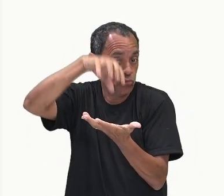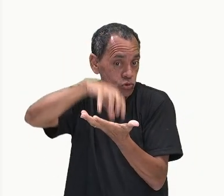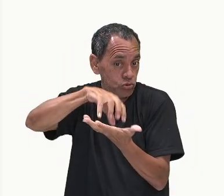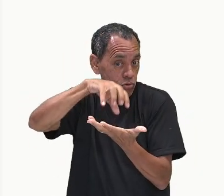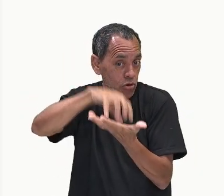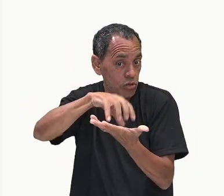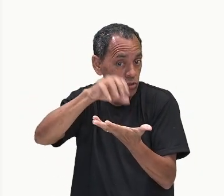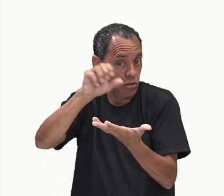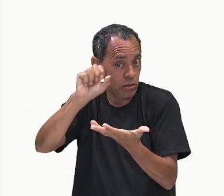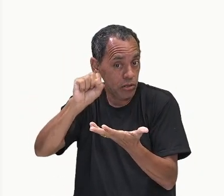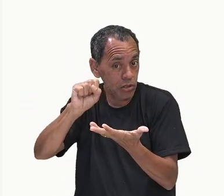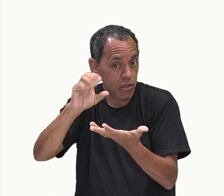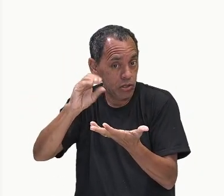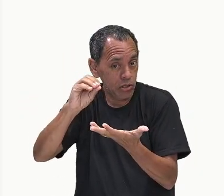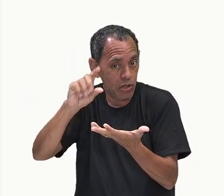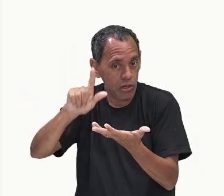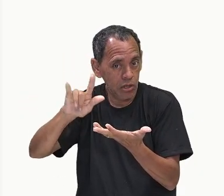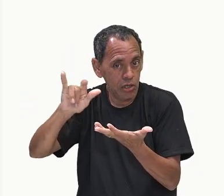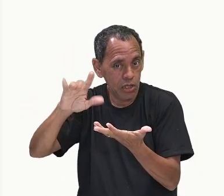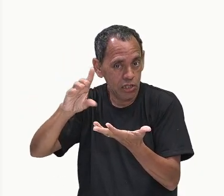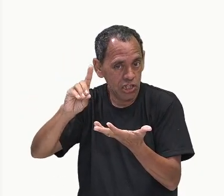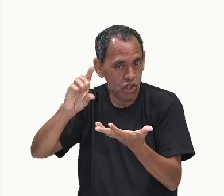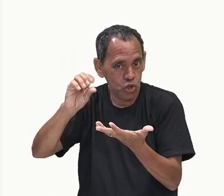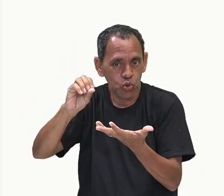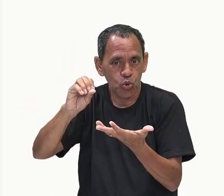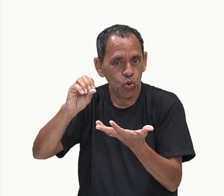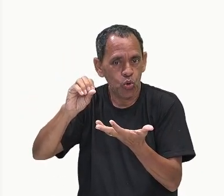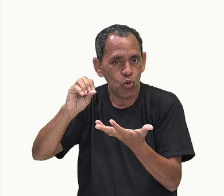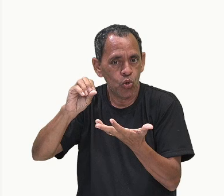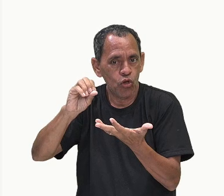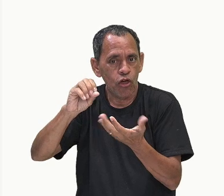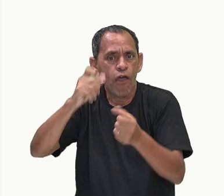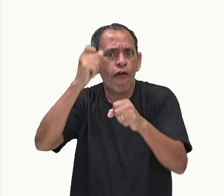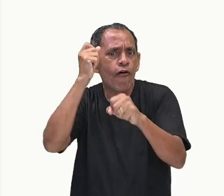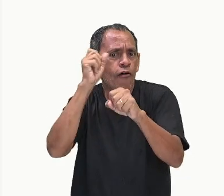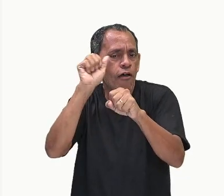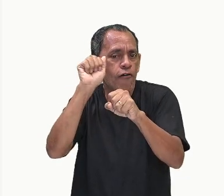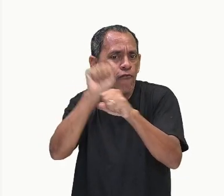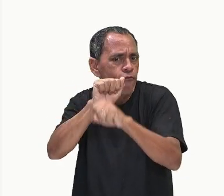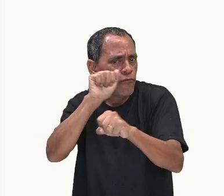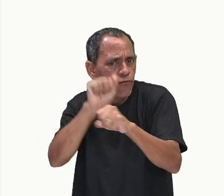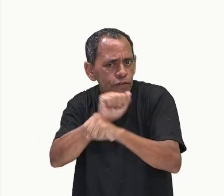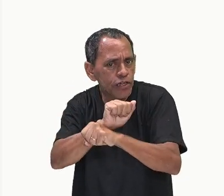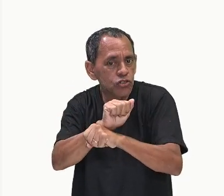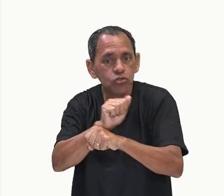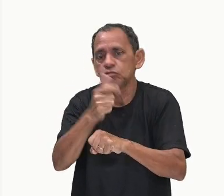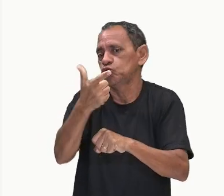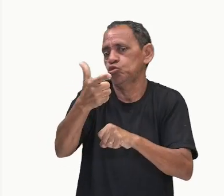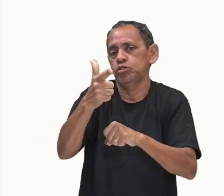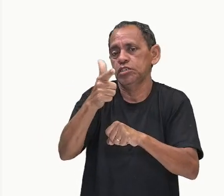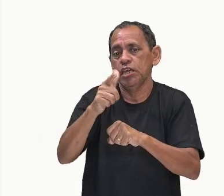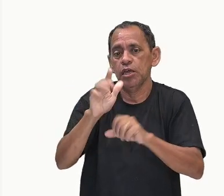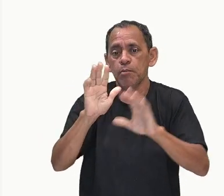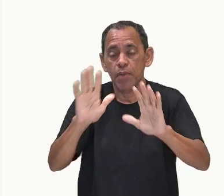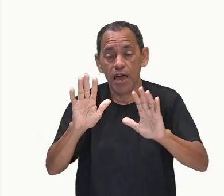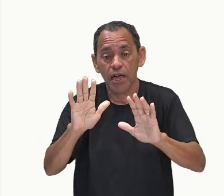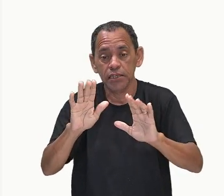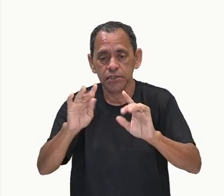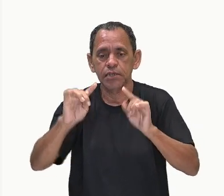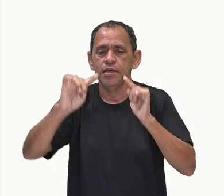que ele não existe fisicamente, né? É só a trajetória do nosso retângulo,